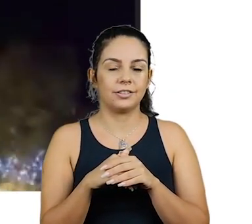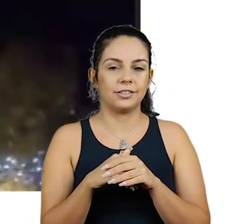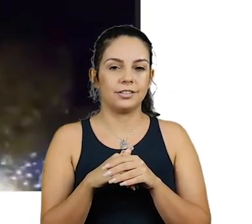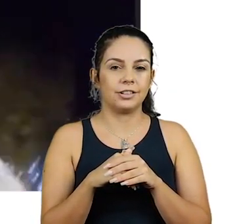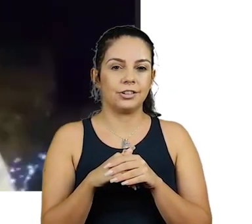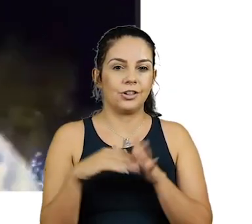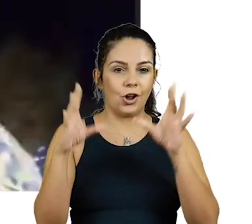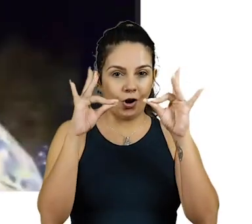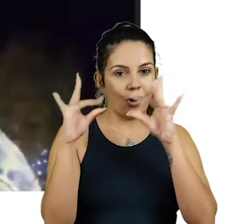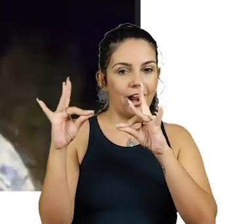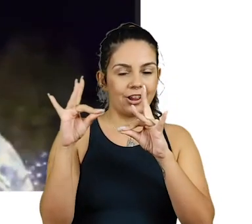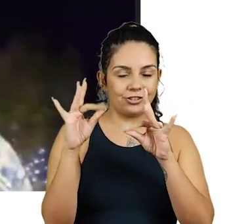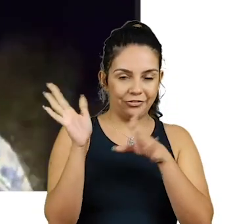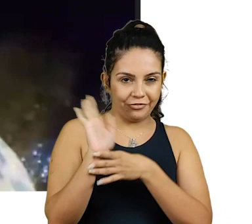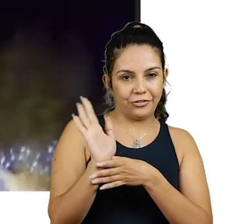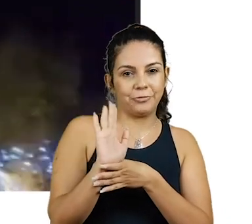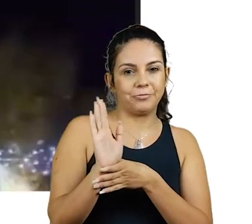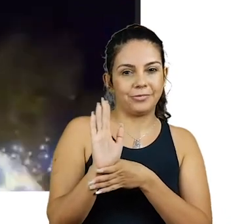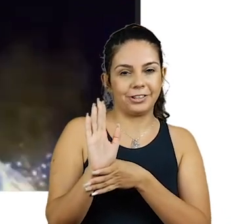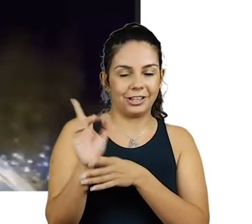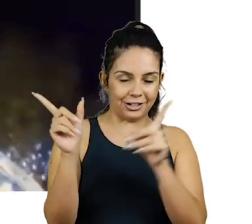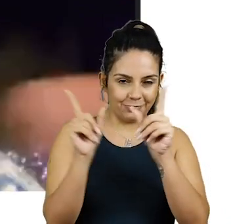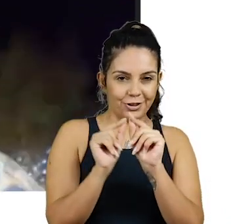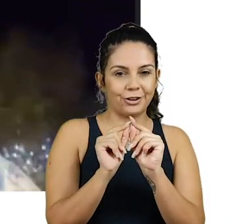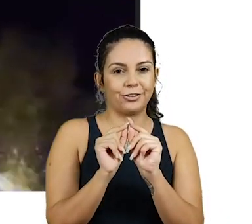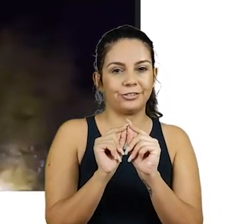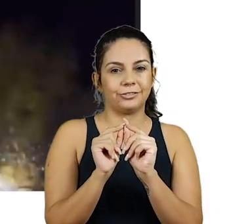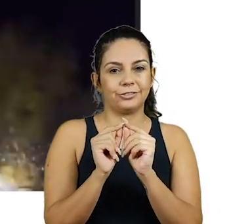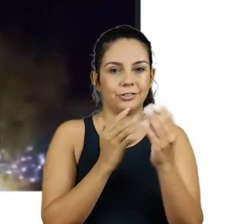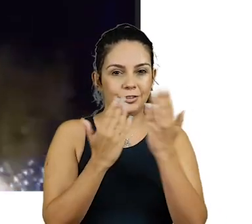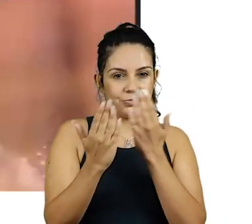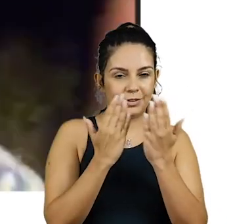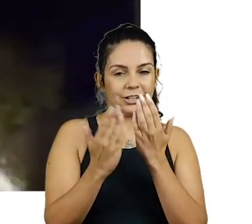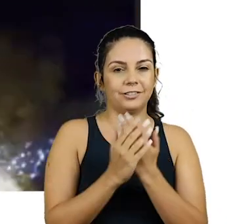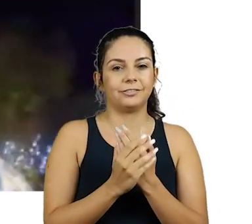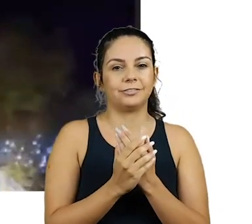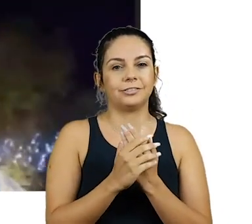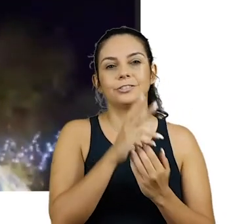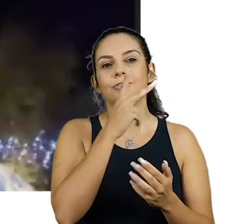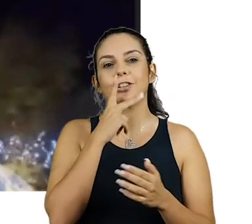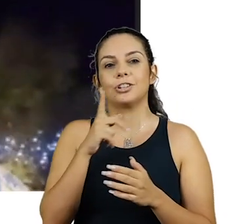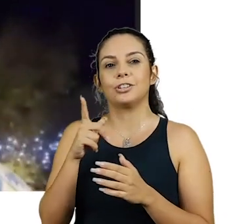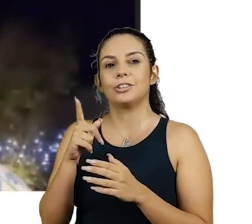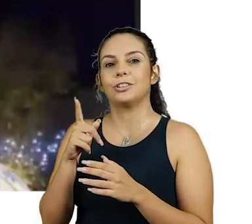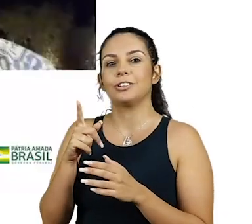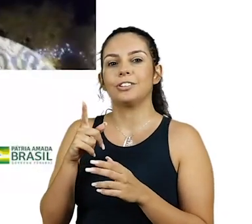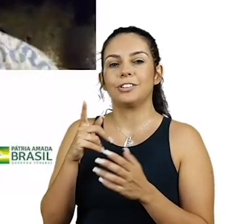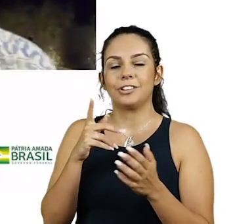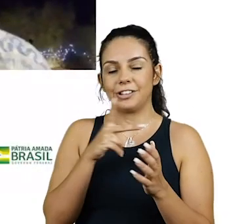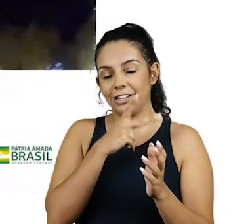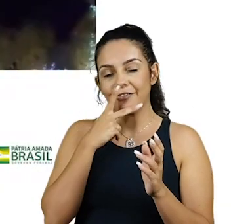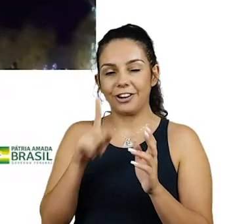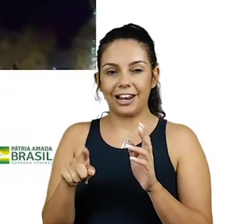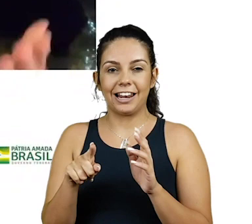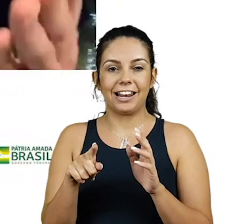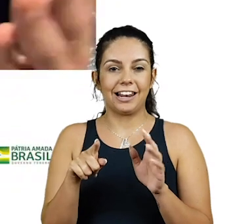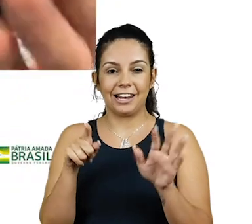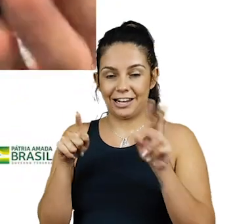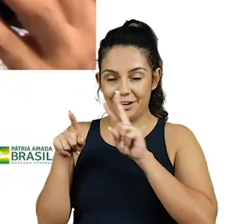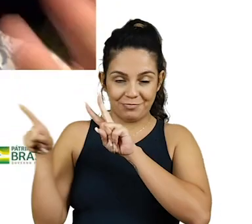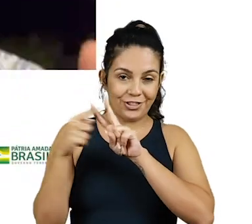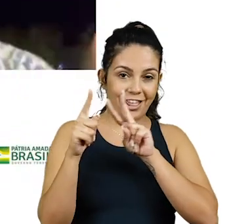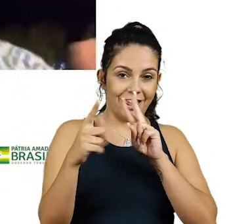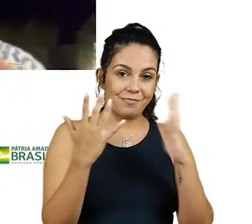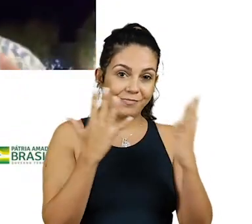colagem de cenas de filme. Então era menor, no sentido comparado com os outros. Aí, Cine Paradiso da pandemia. Não deixa de